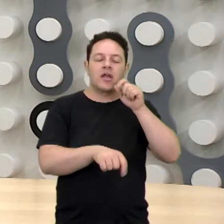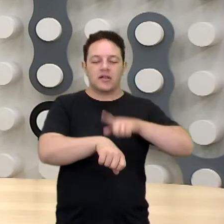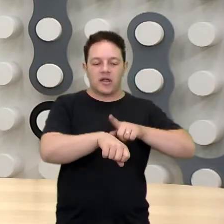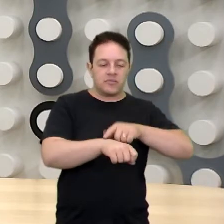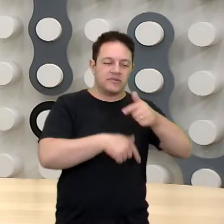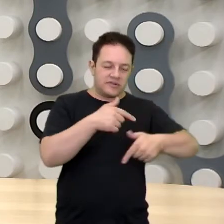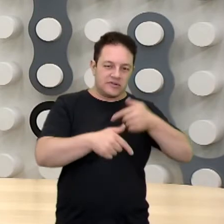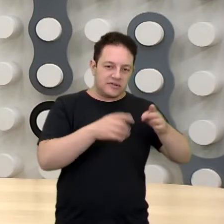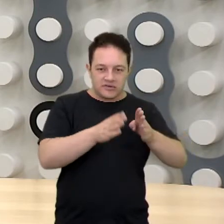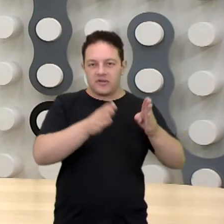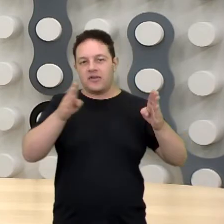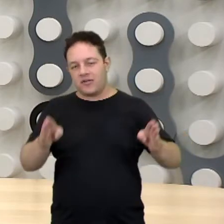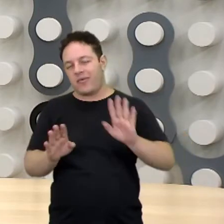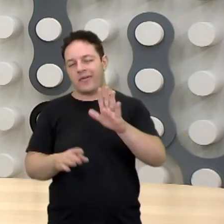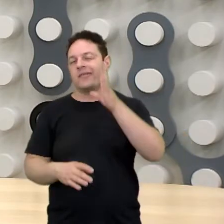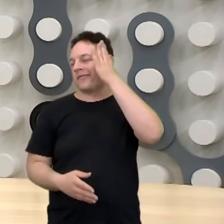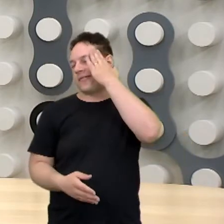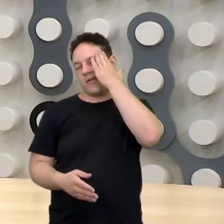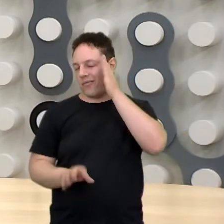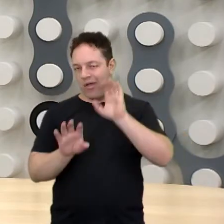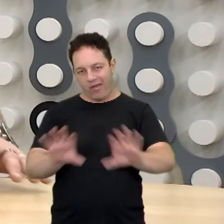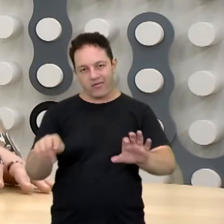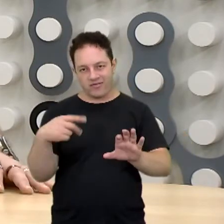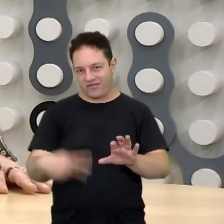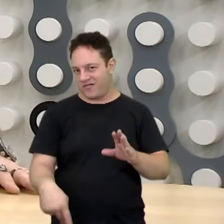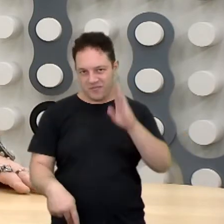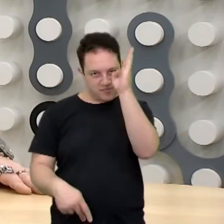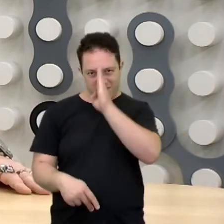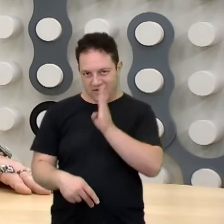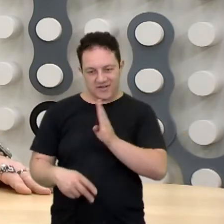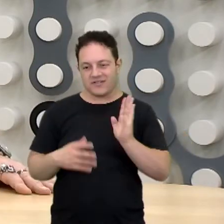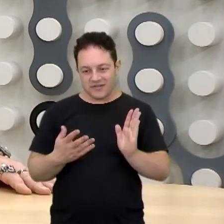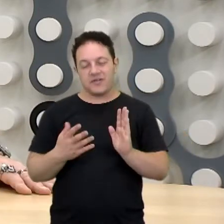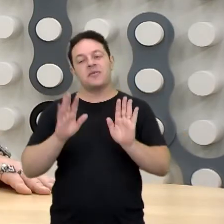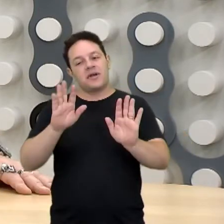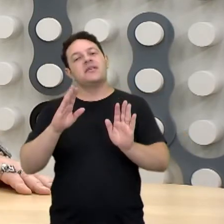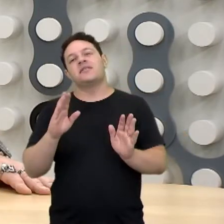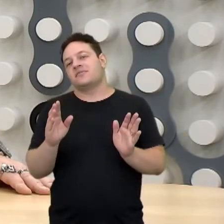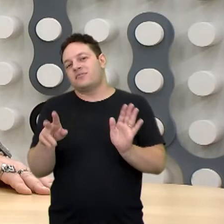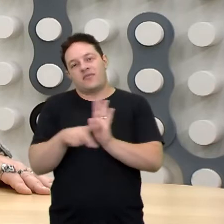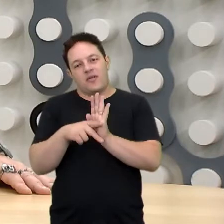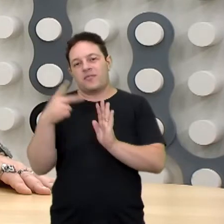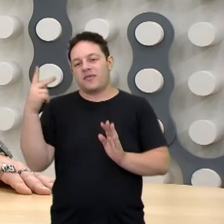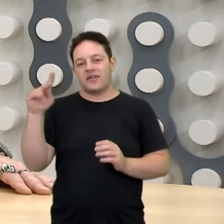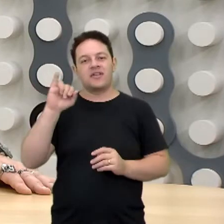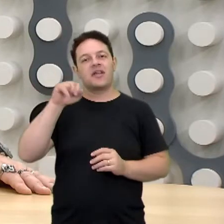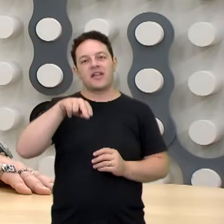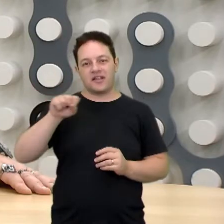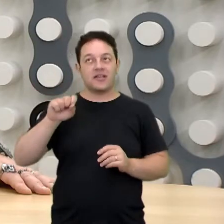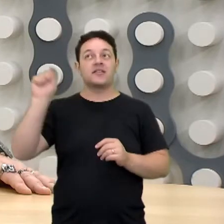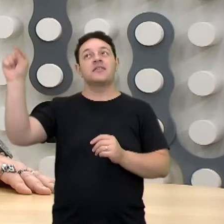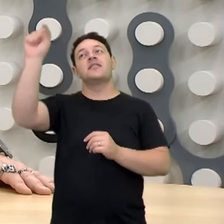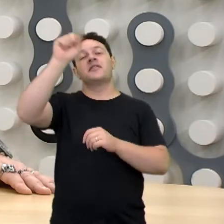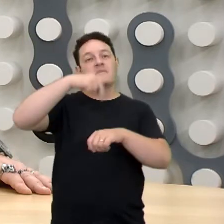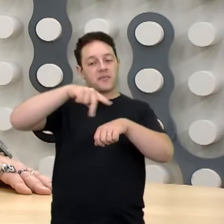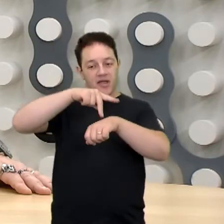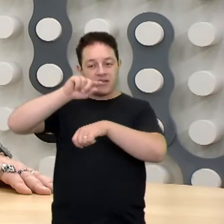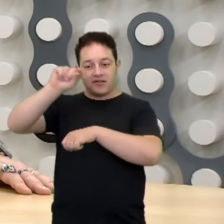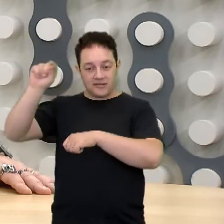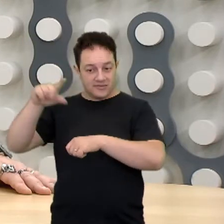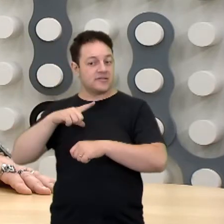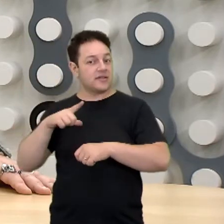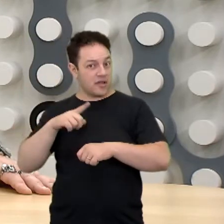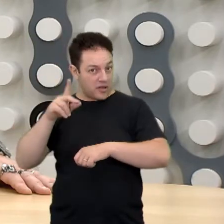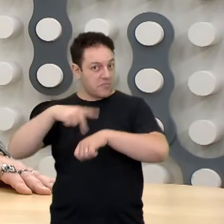não é exclusividade só do Brasil. Também faz parte aí da previdência de outros países, né, de até